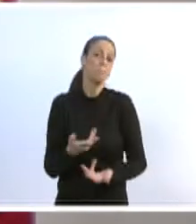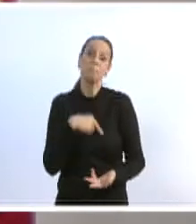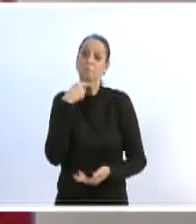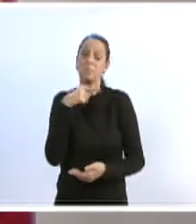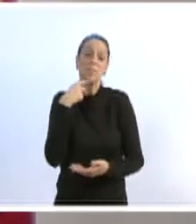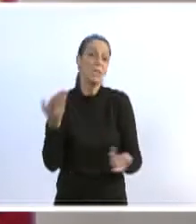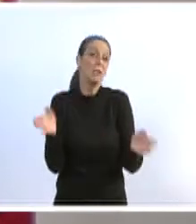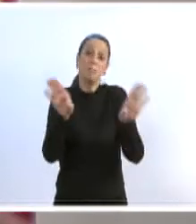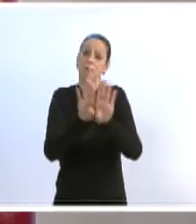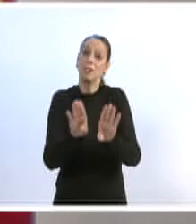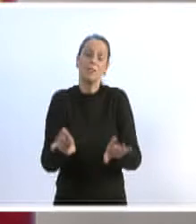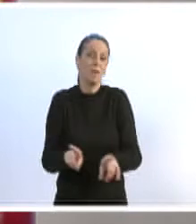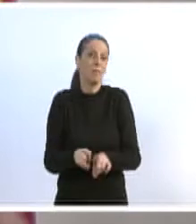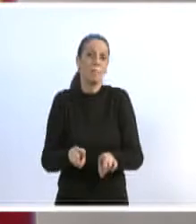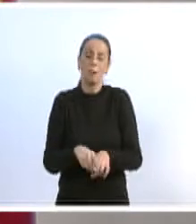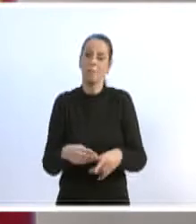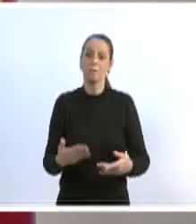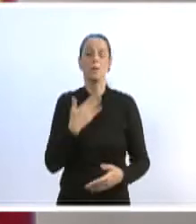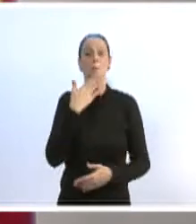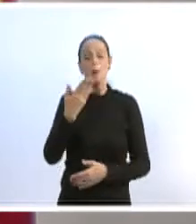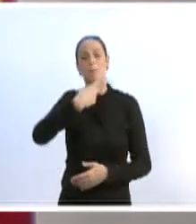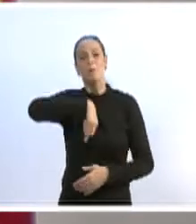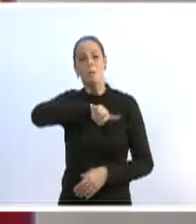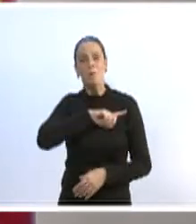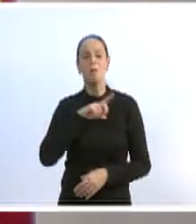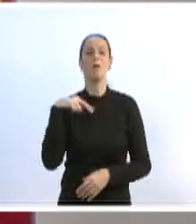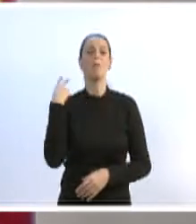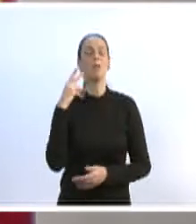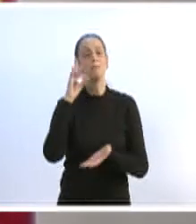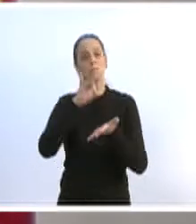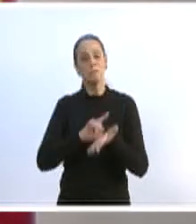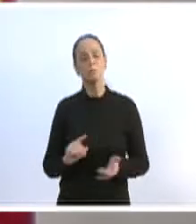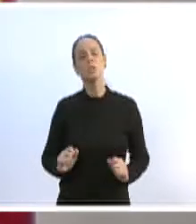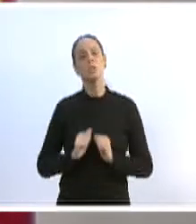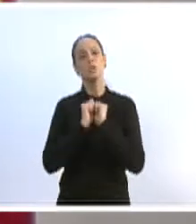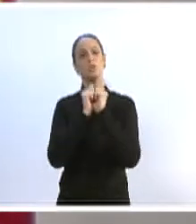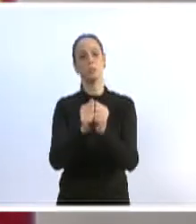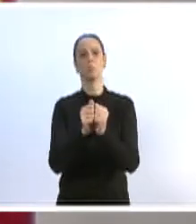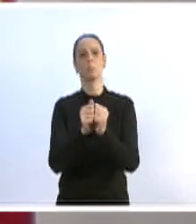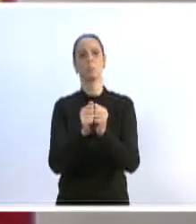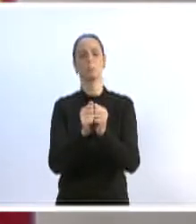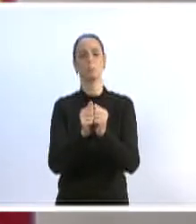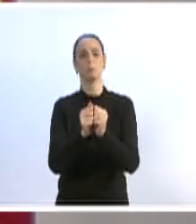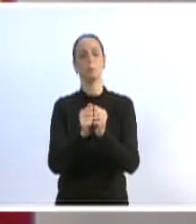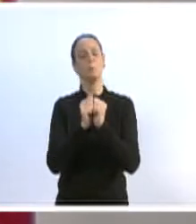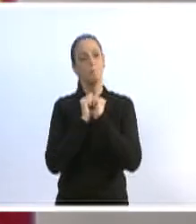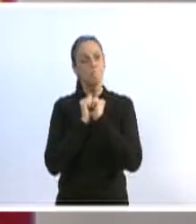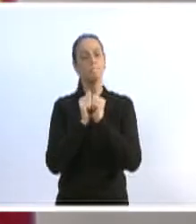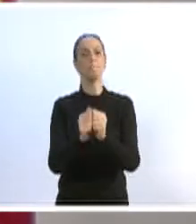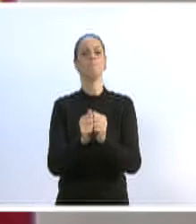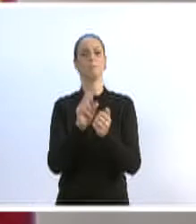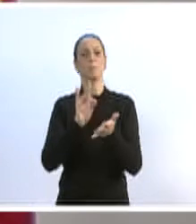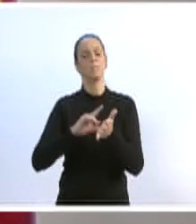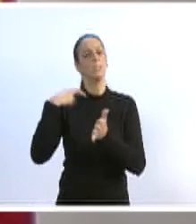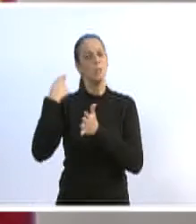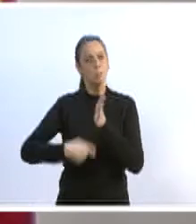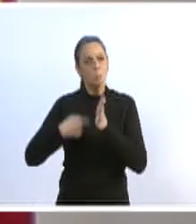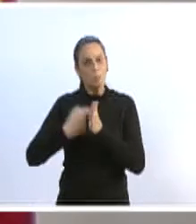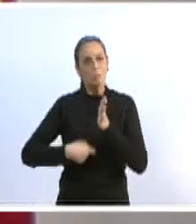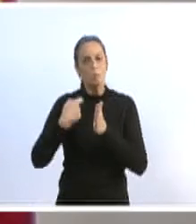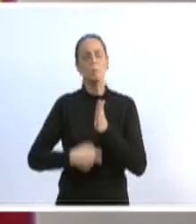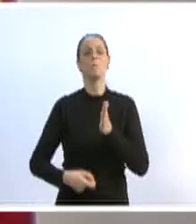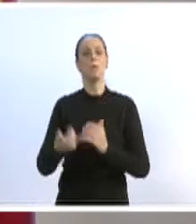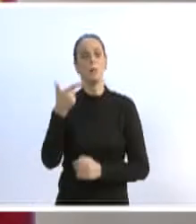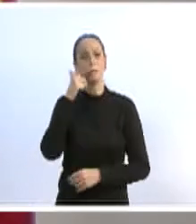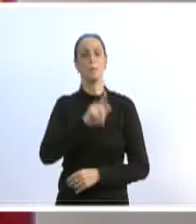outro caminho então conclamo esta casa no sentido de que ela em camp essa luta para que a gente